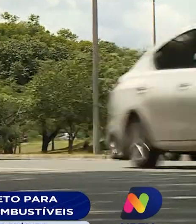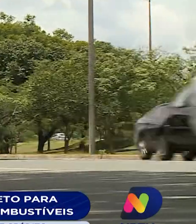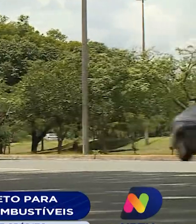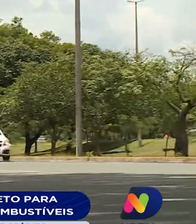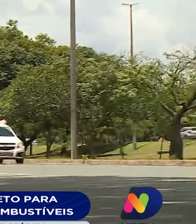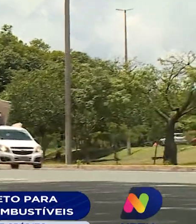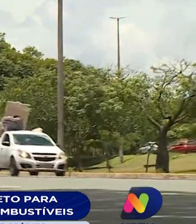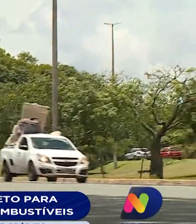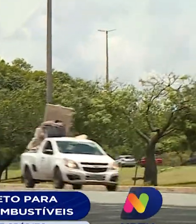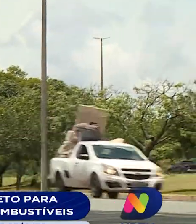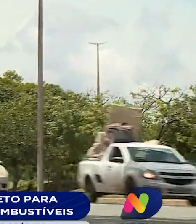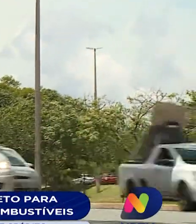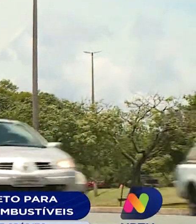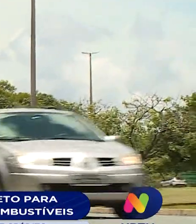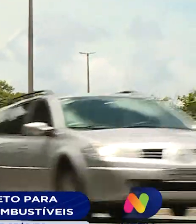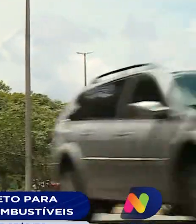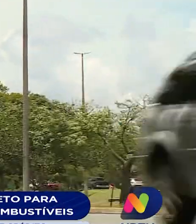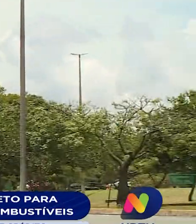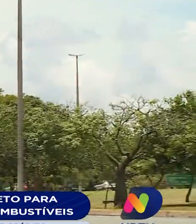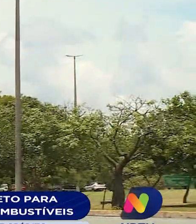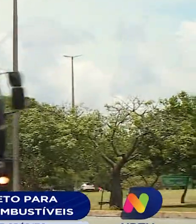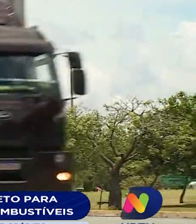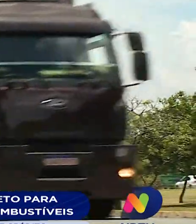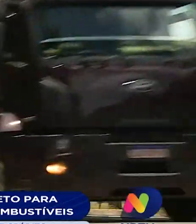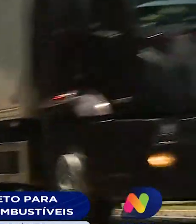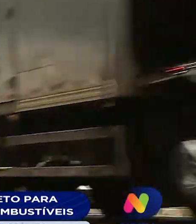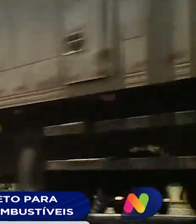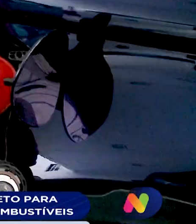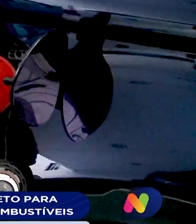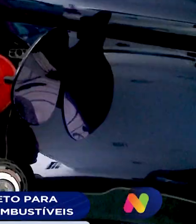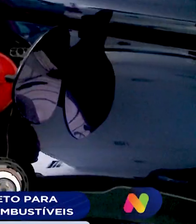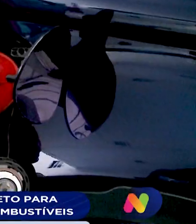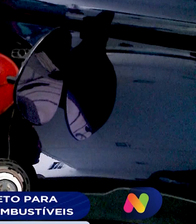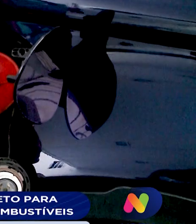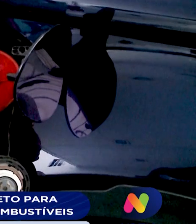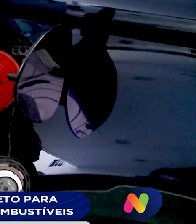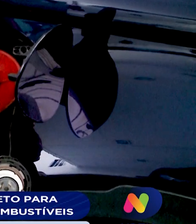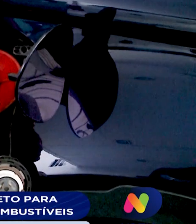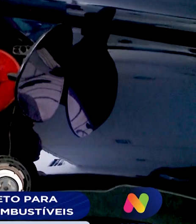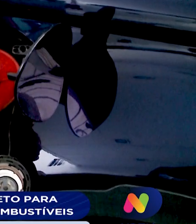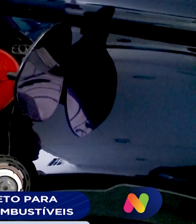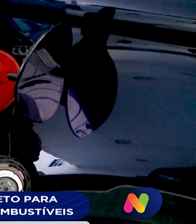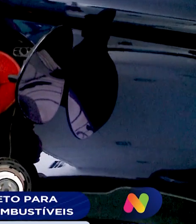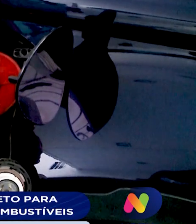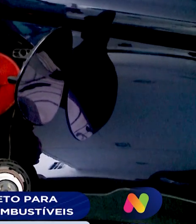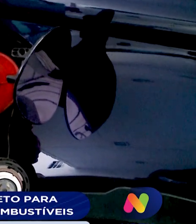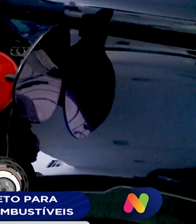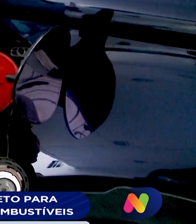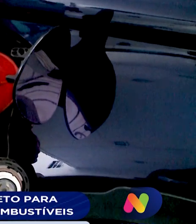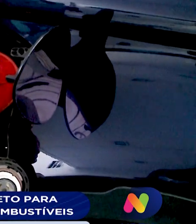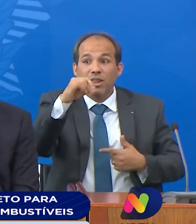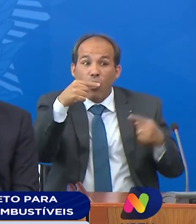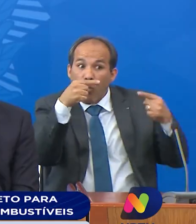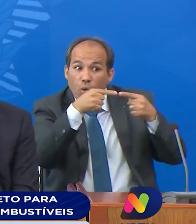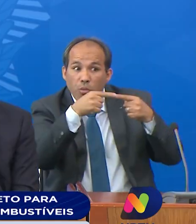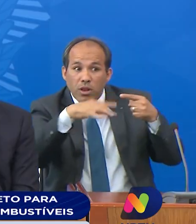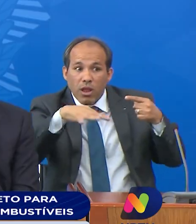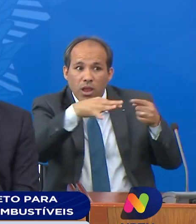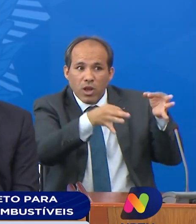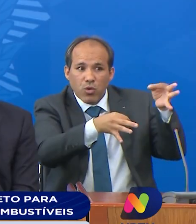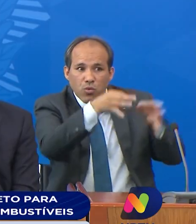no entanto o imposto sobre circulação de mercadorias e serviços é estabelecido pelos governos estaduais